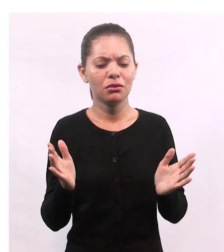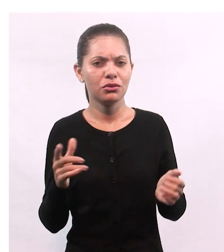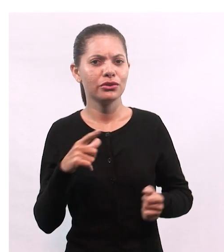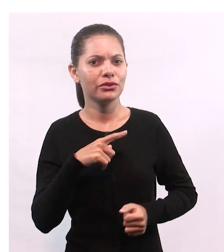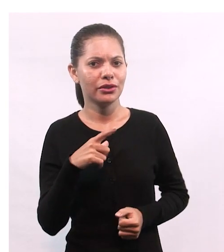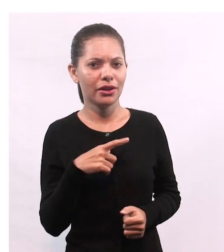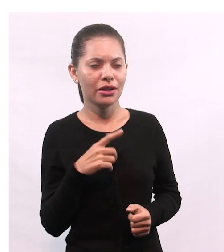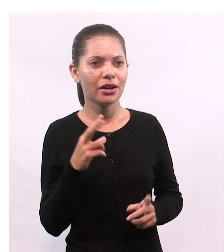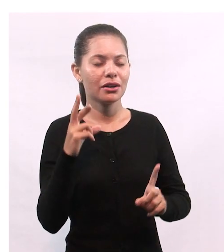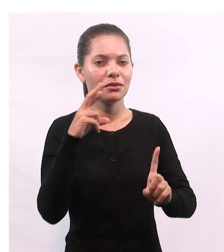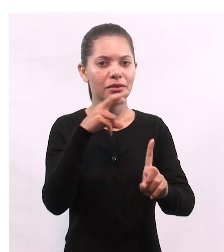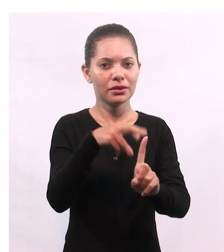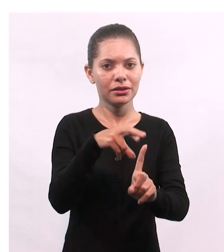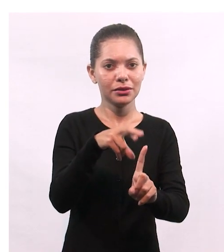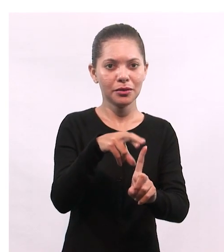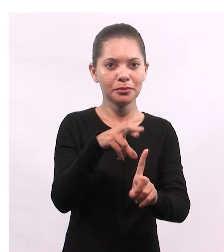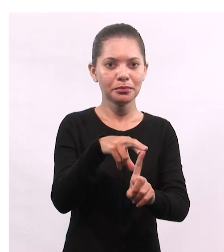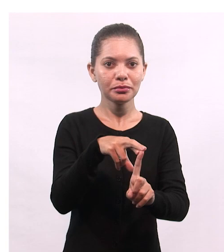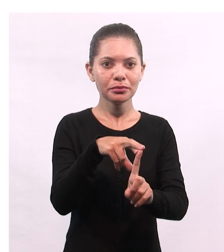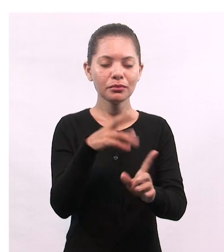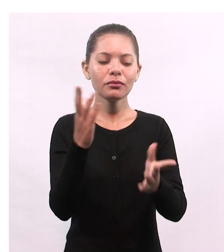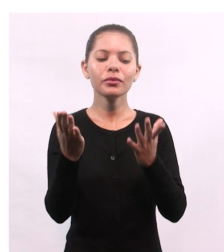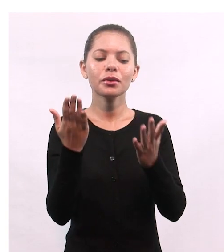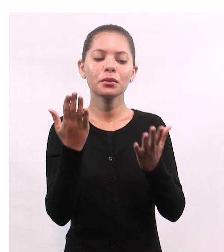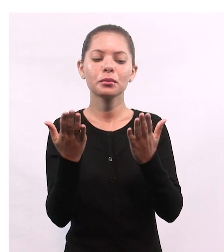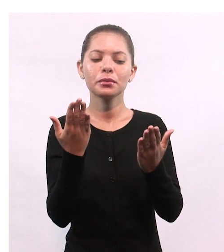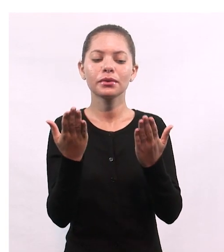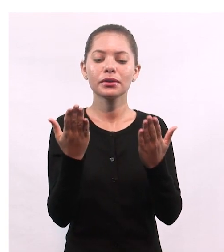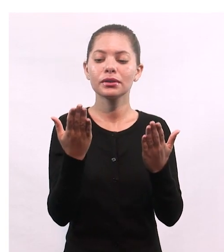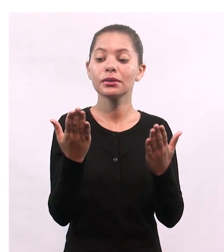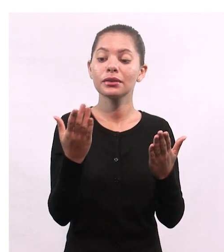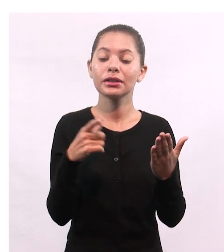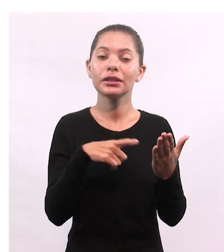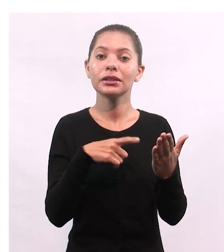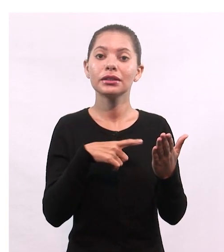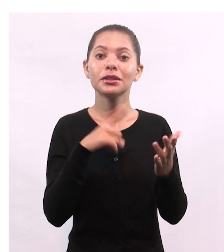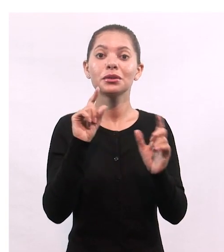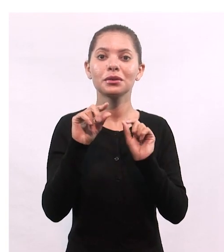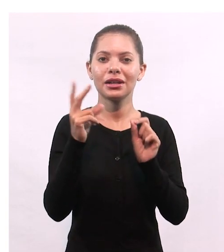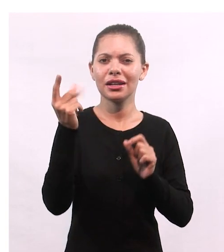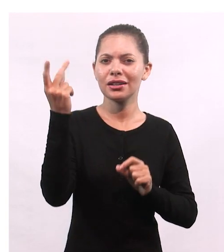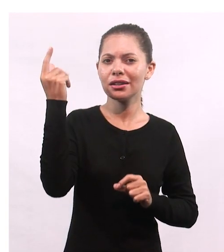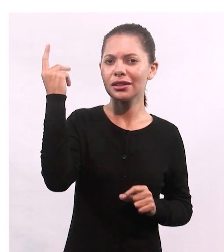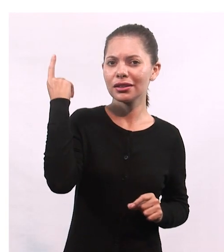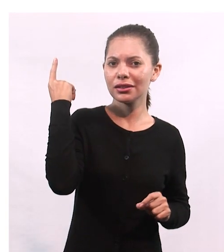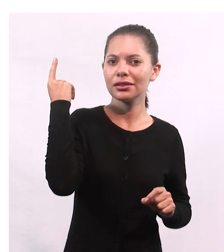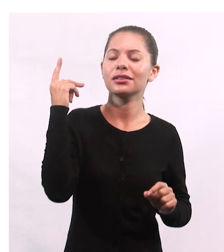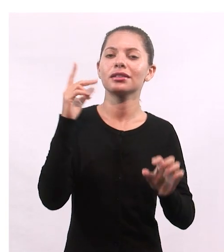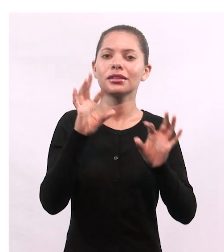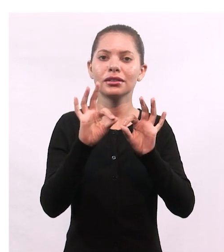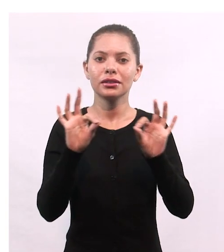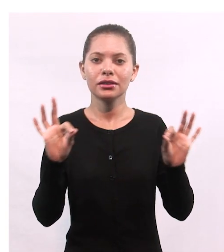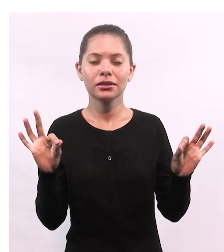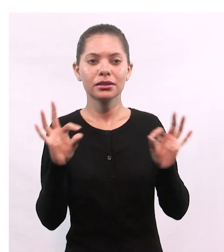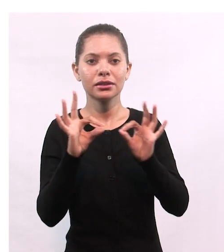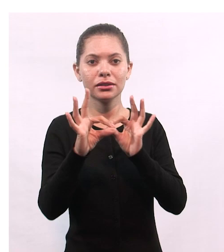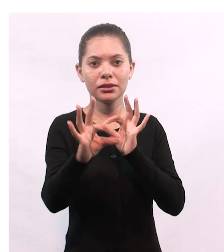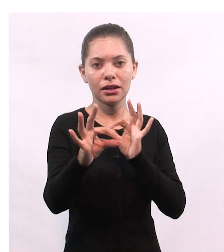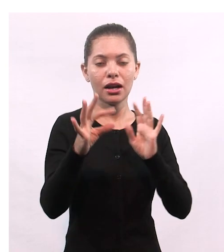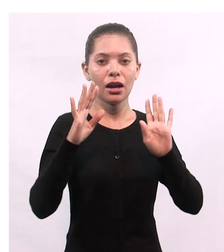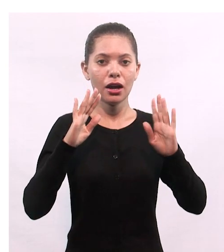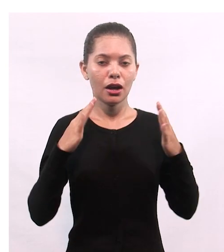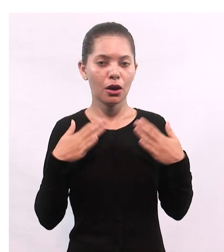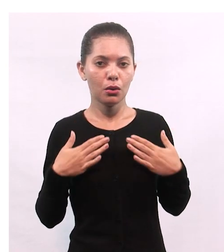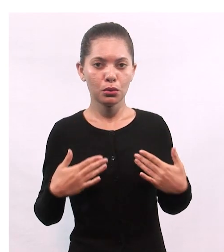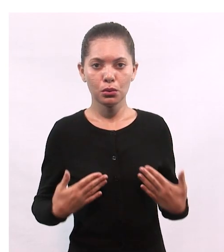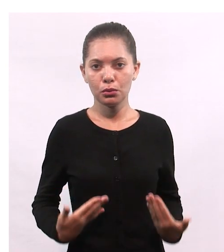hoje, a referência para a comparação que tínhamos, principalmente no cálculo de distância, é associar o corpo